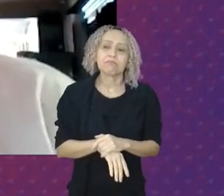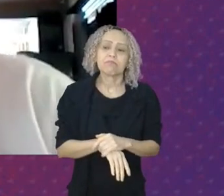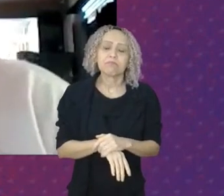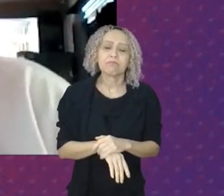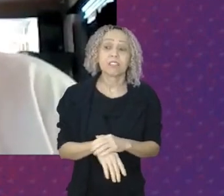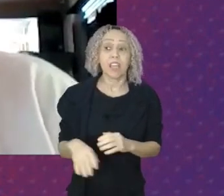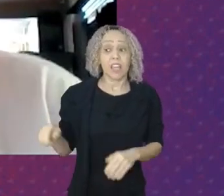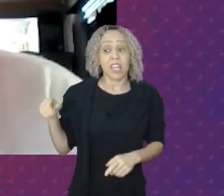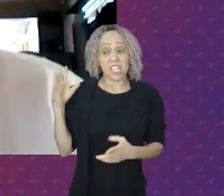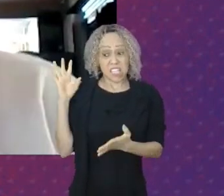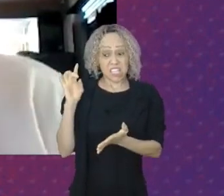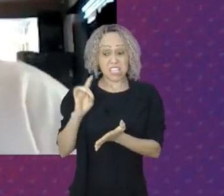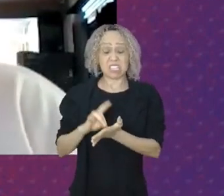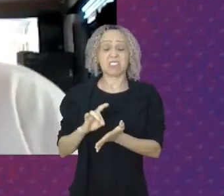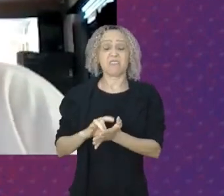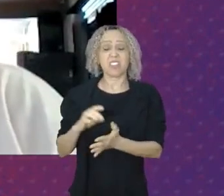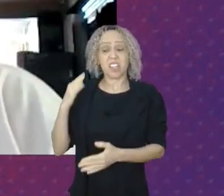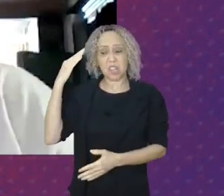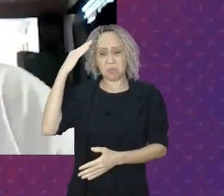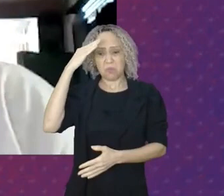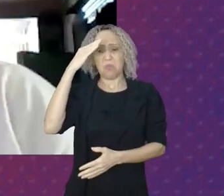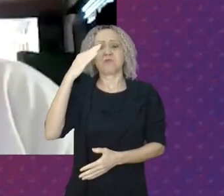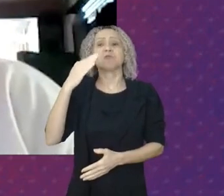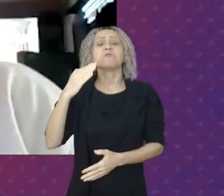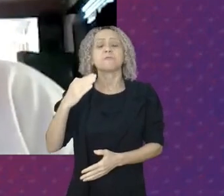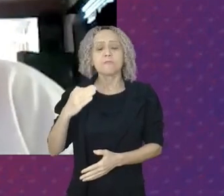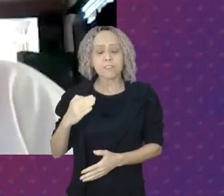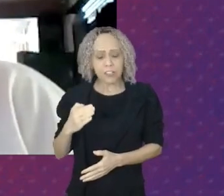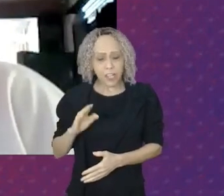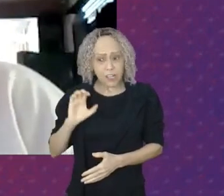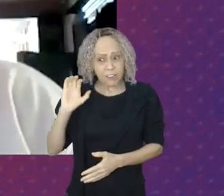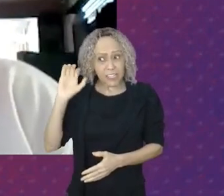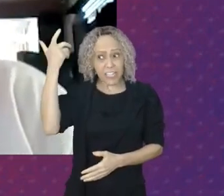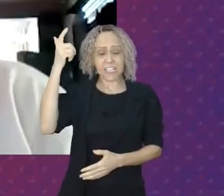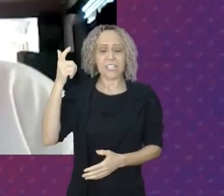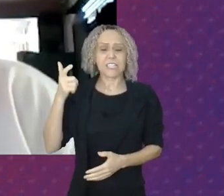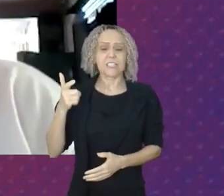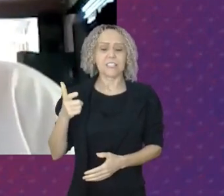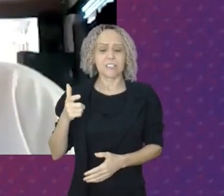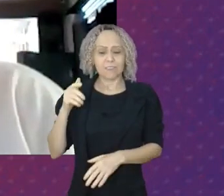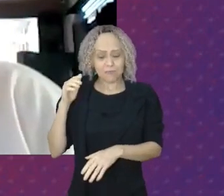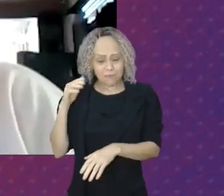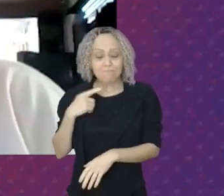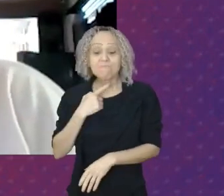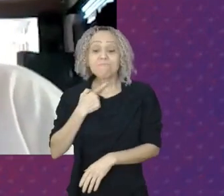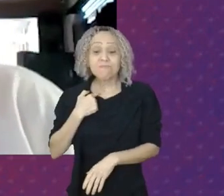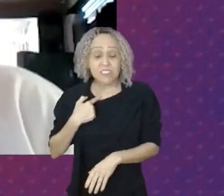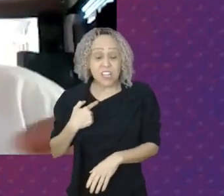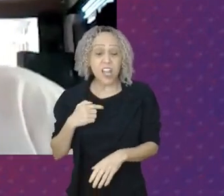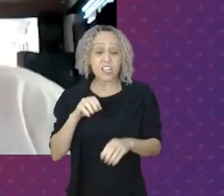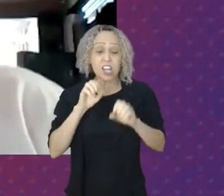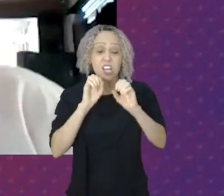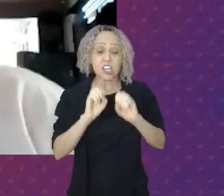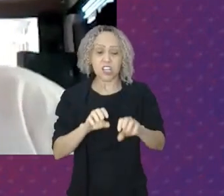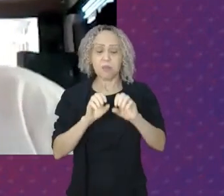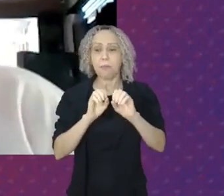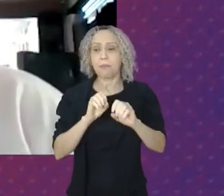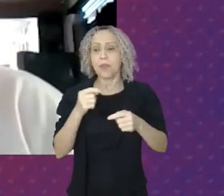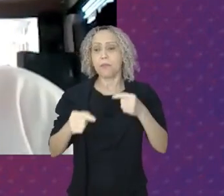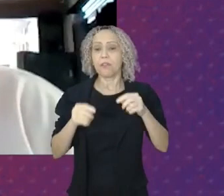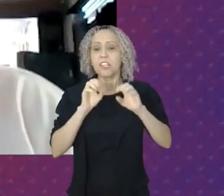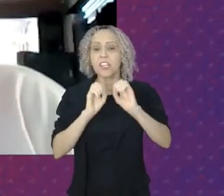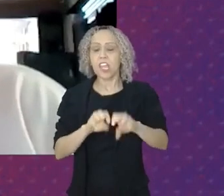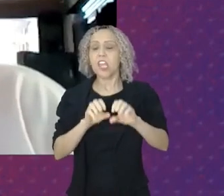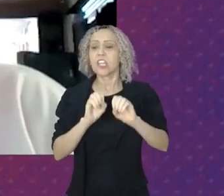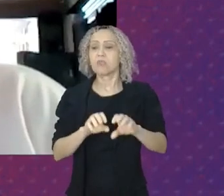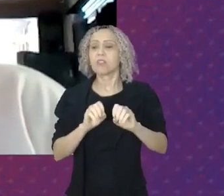intencional, uma falta intencional de política educacional que conseguisse